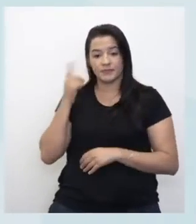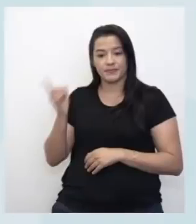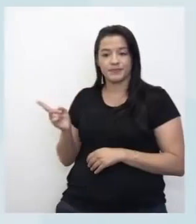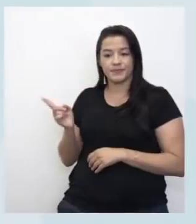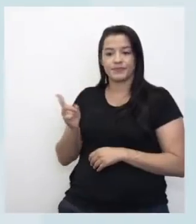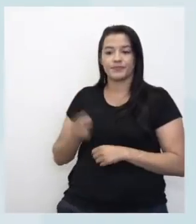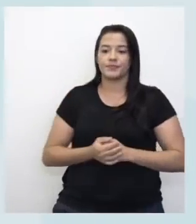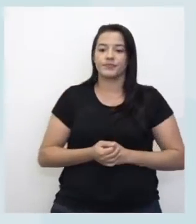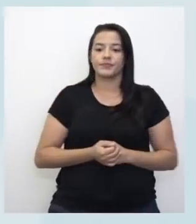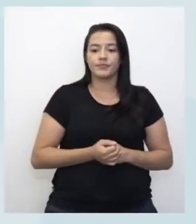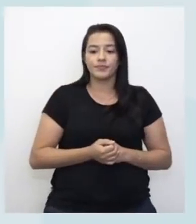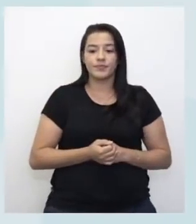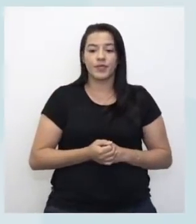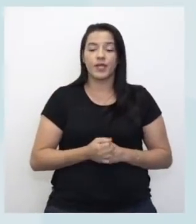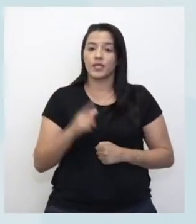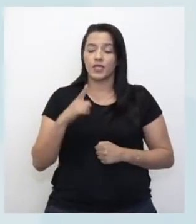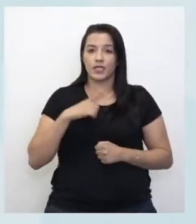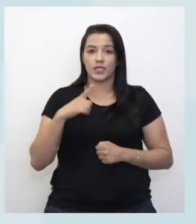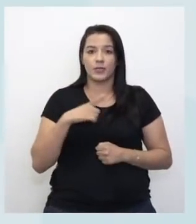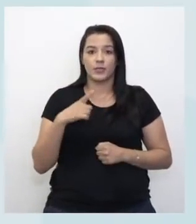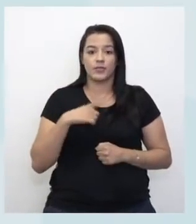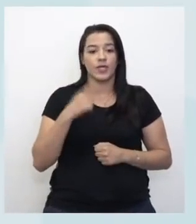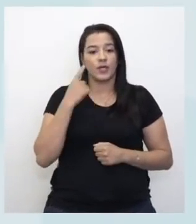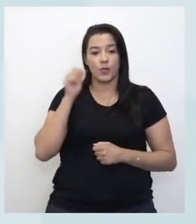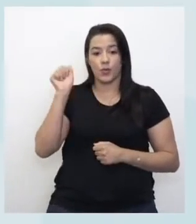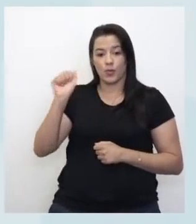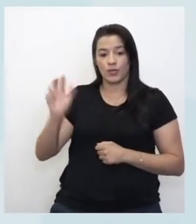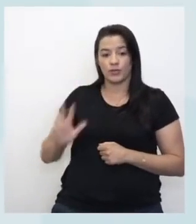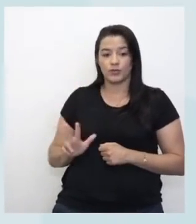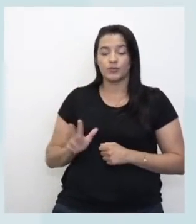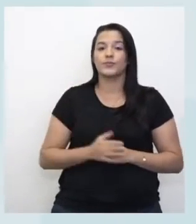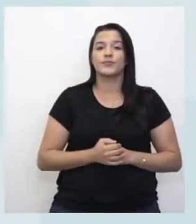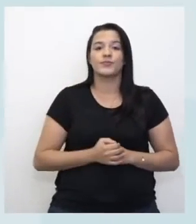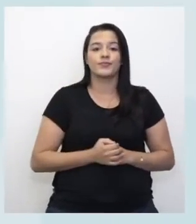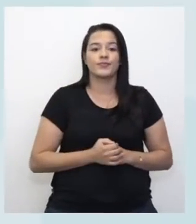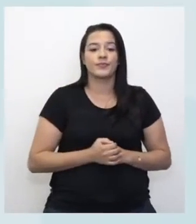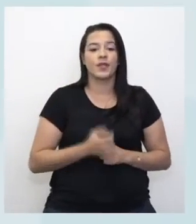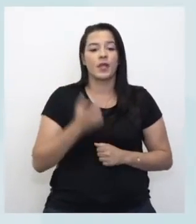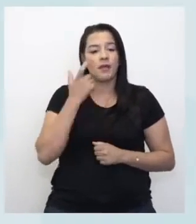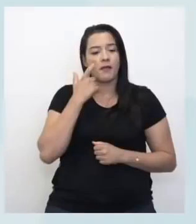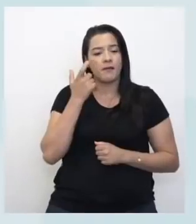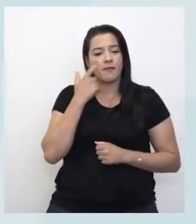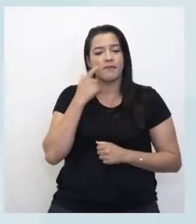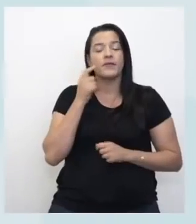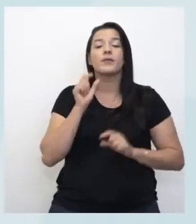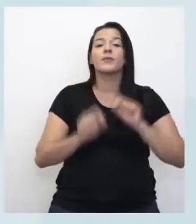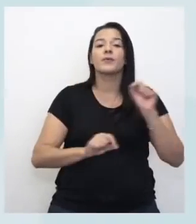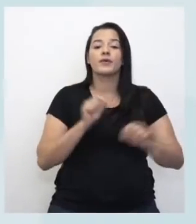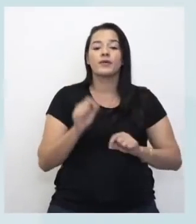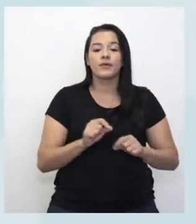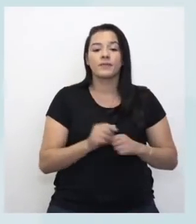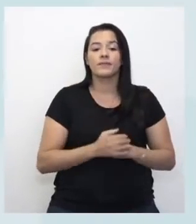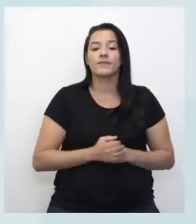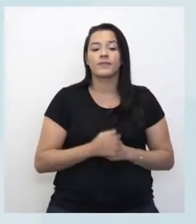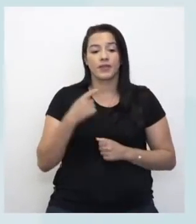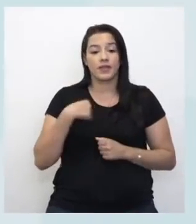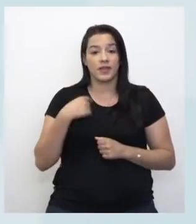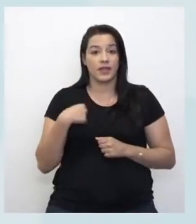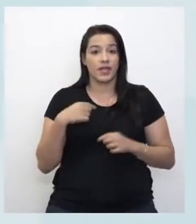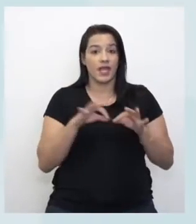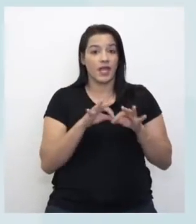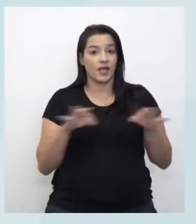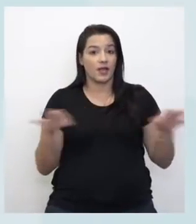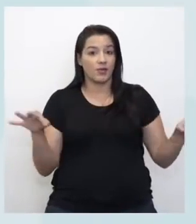slide. Então, nós temos essa figura azul, nós podemos ver que ela tem largura, comprimento